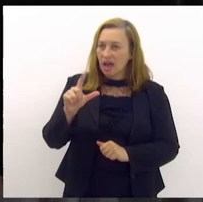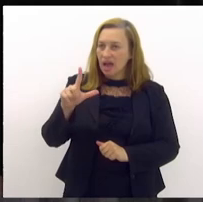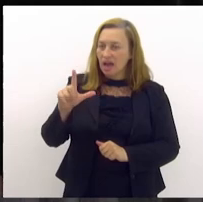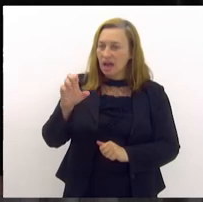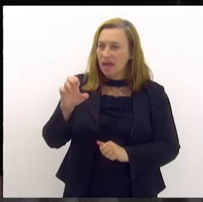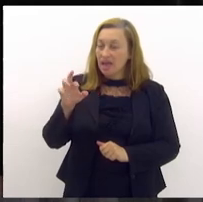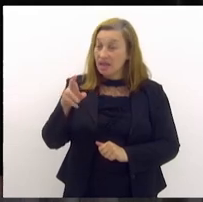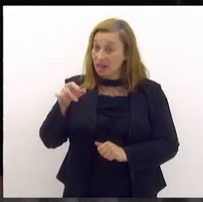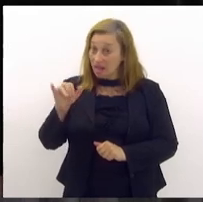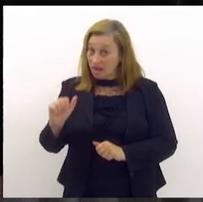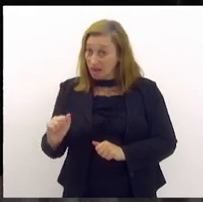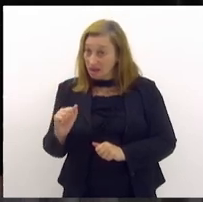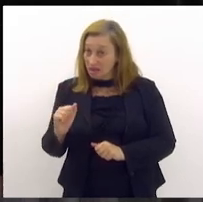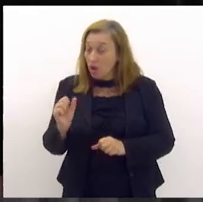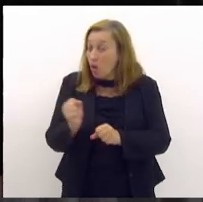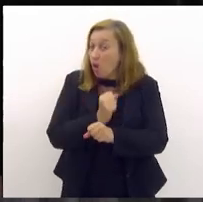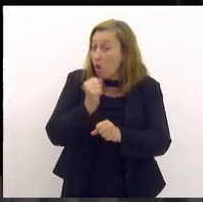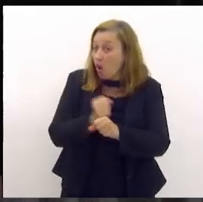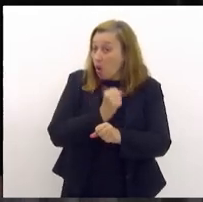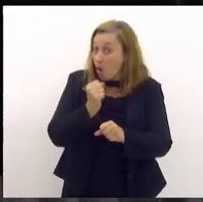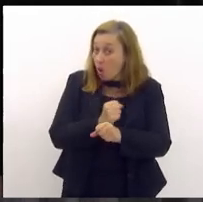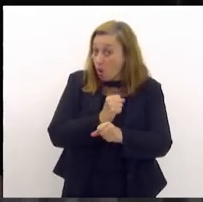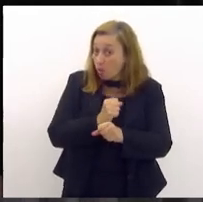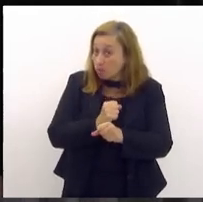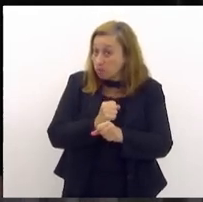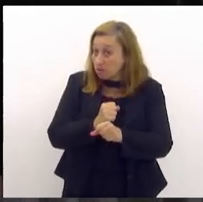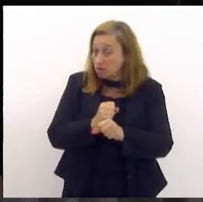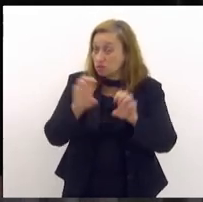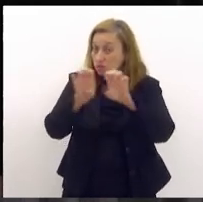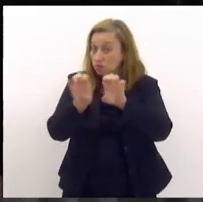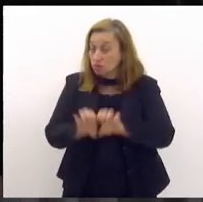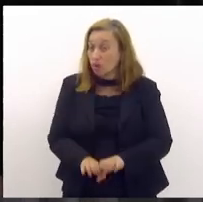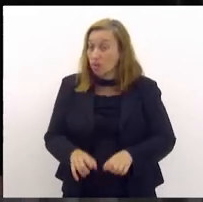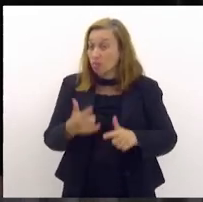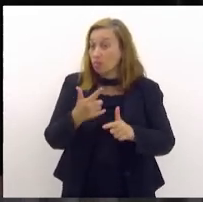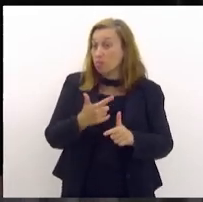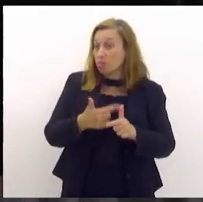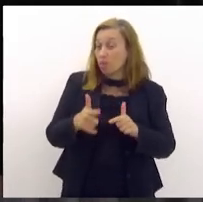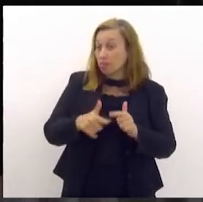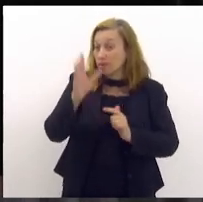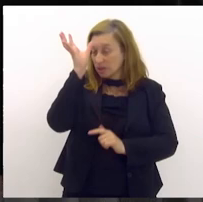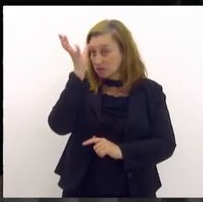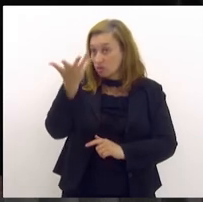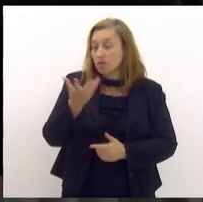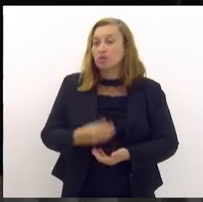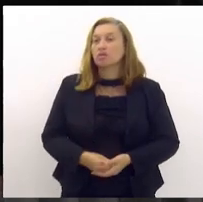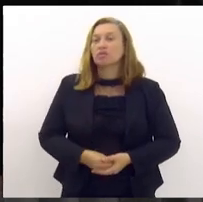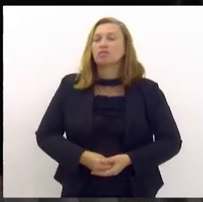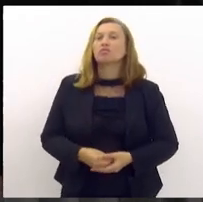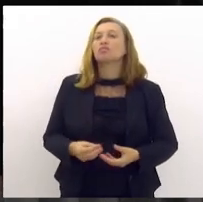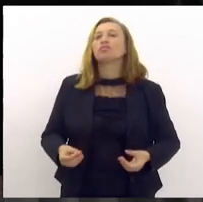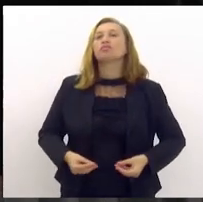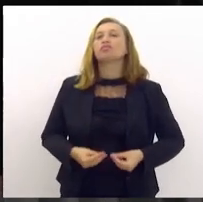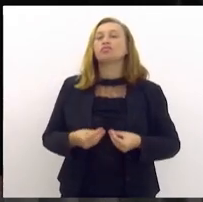pluviais, tinha também obras estruturais para resolver o problema. Foi entregue até